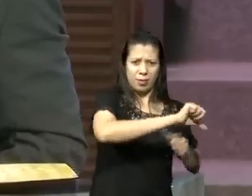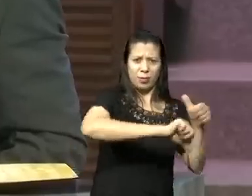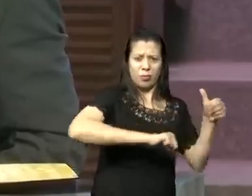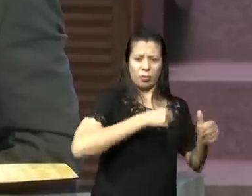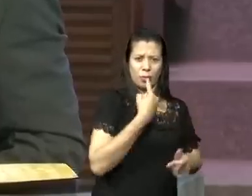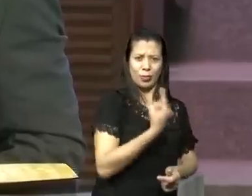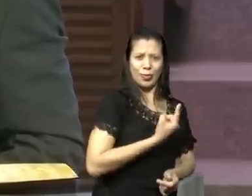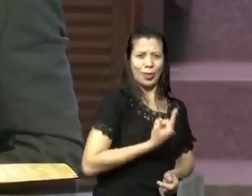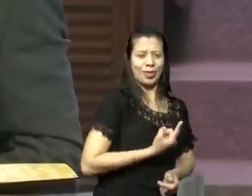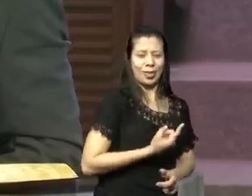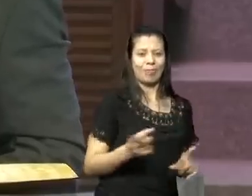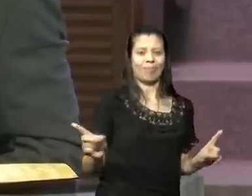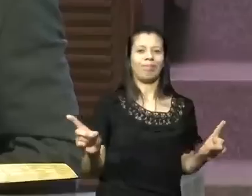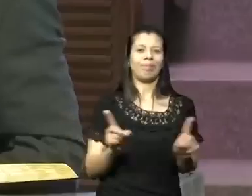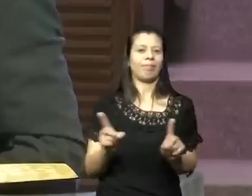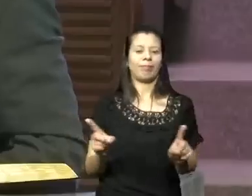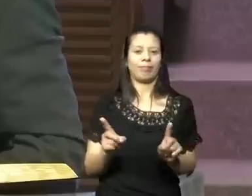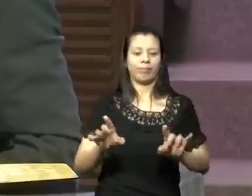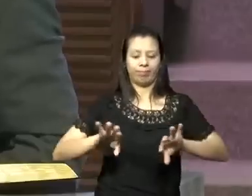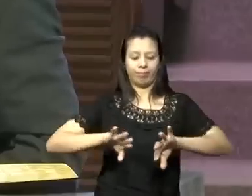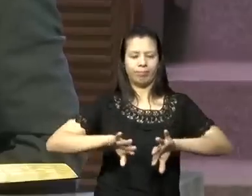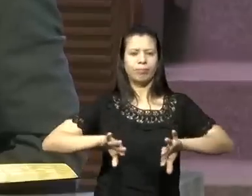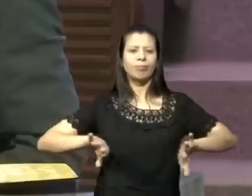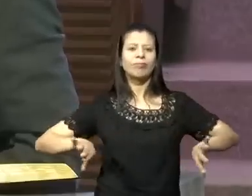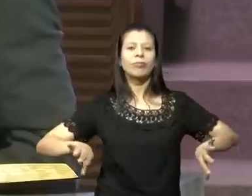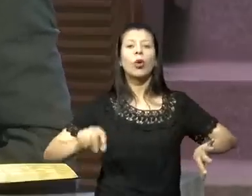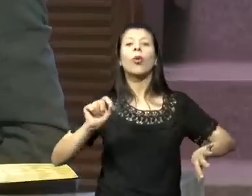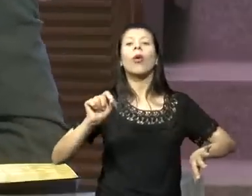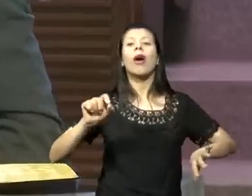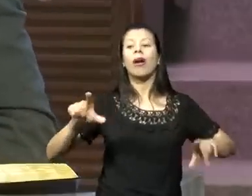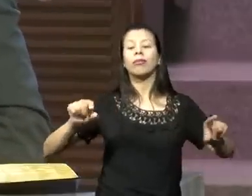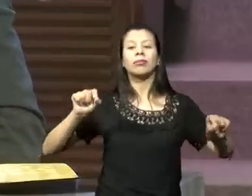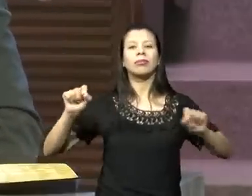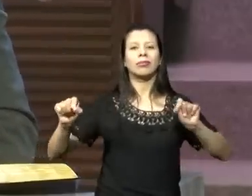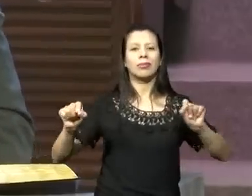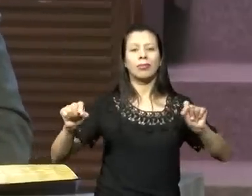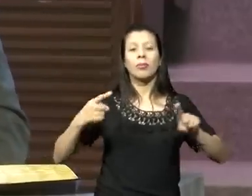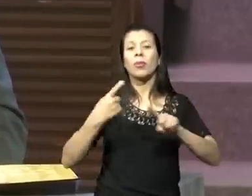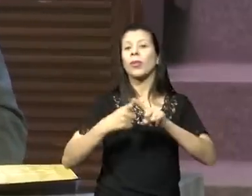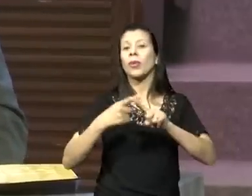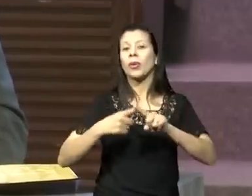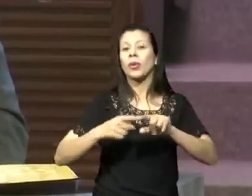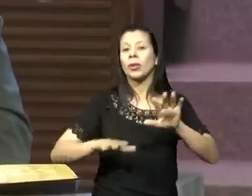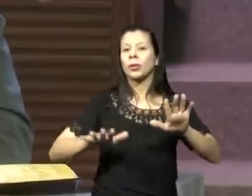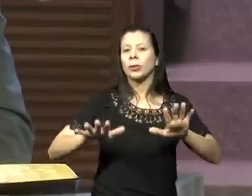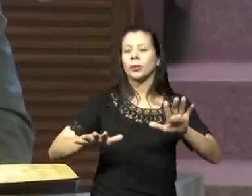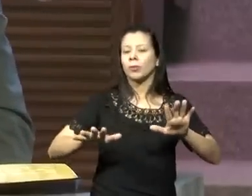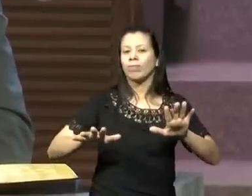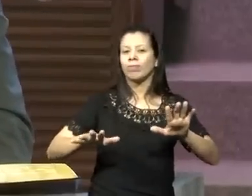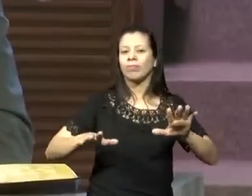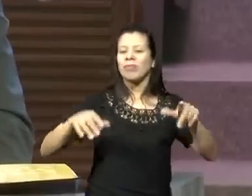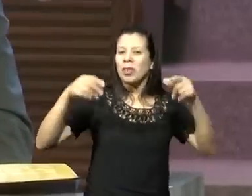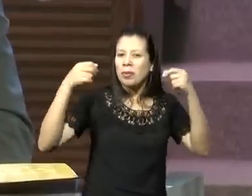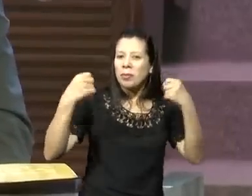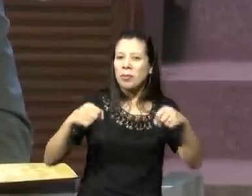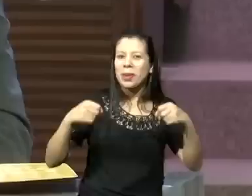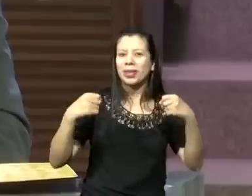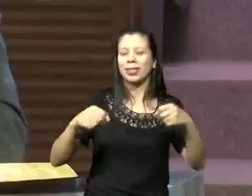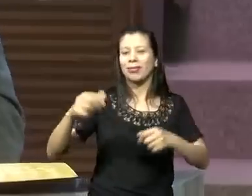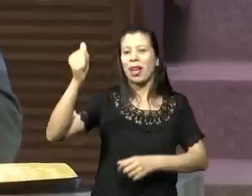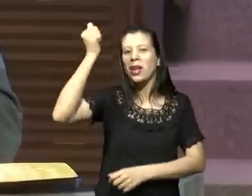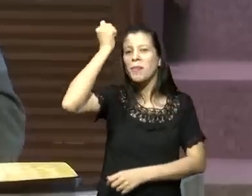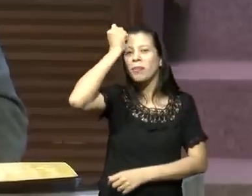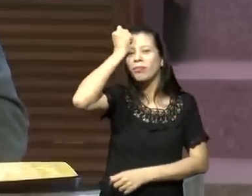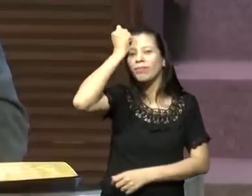de regeneração a convicção do pecado O arrependimento depois